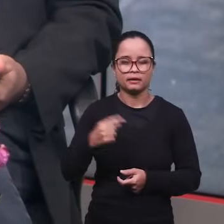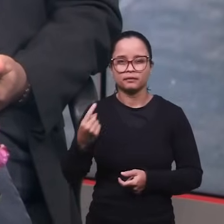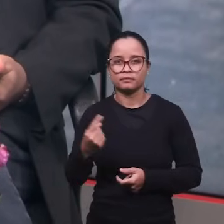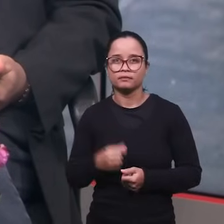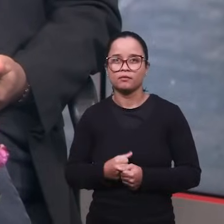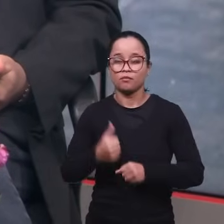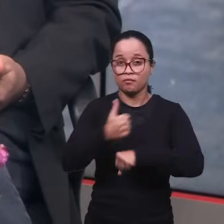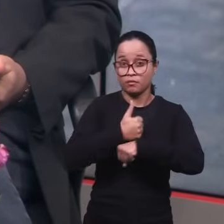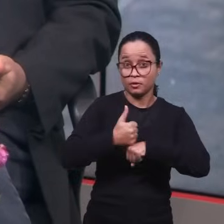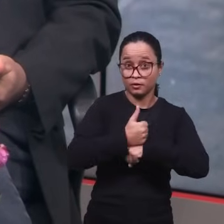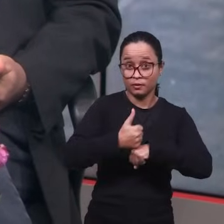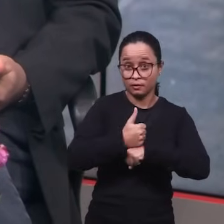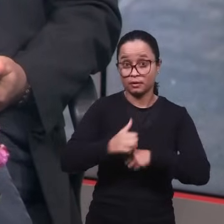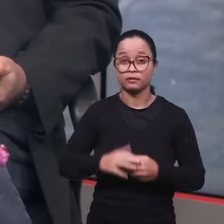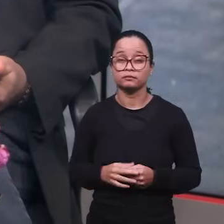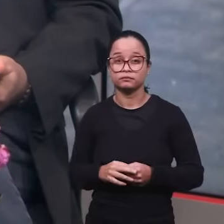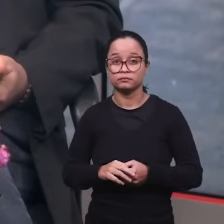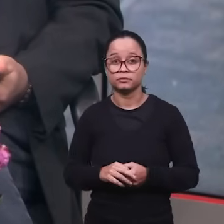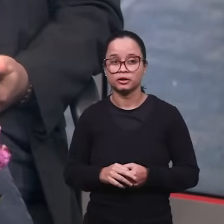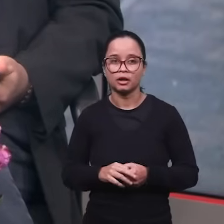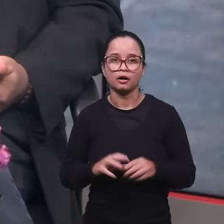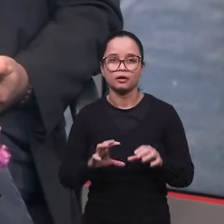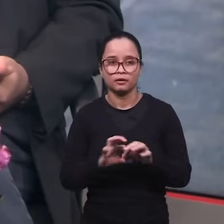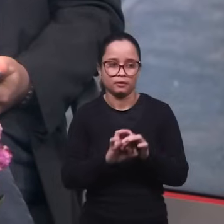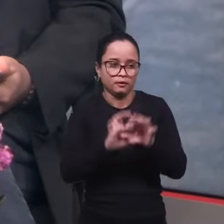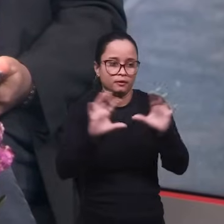de um profissional autônomo